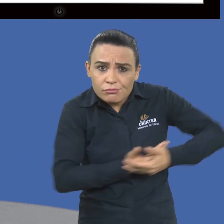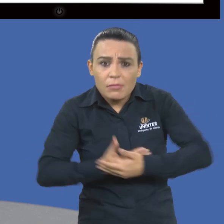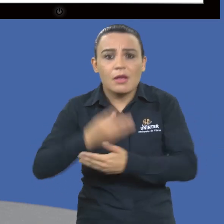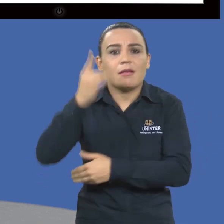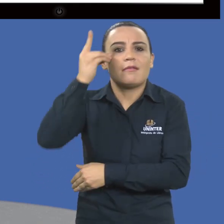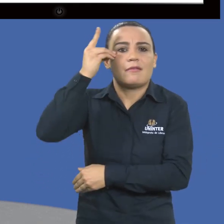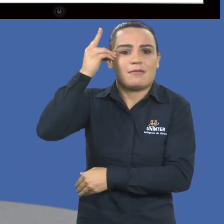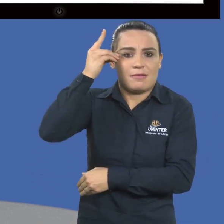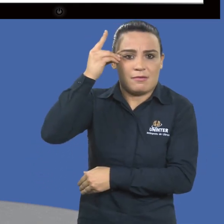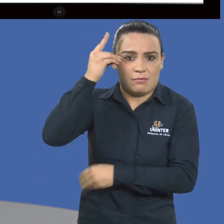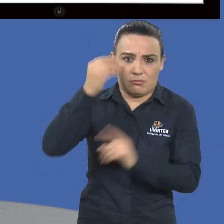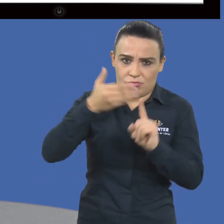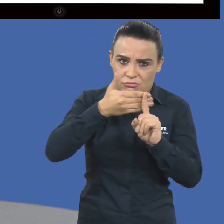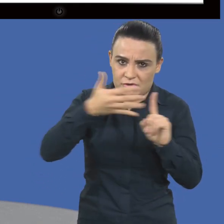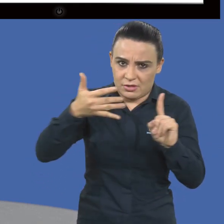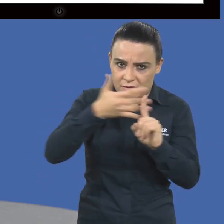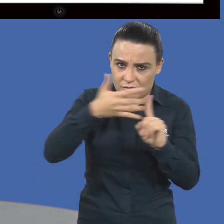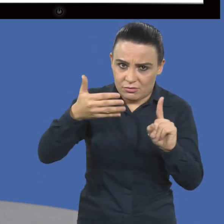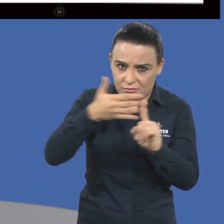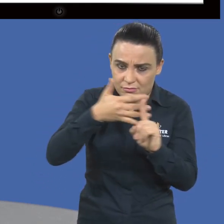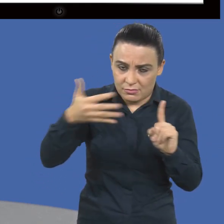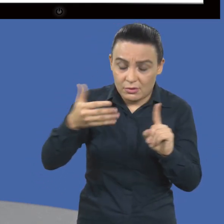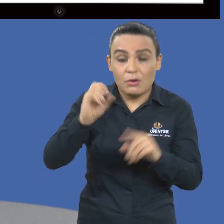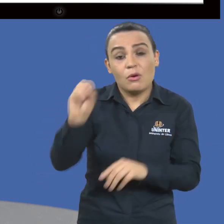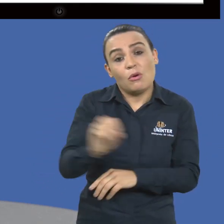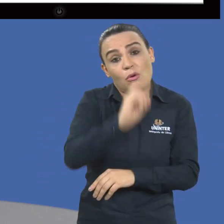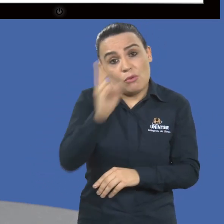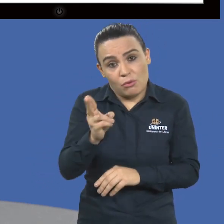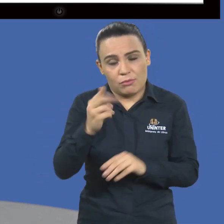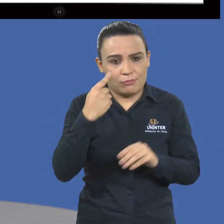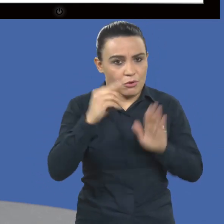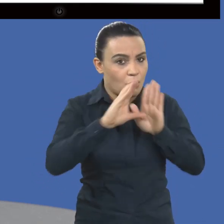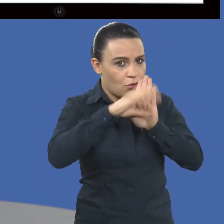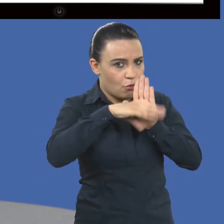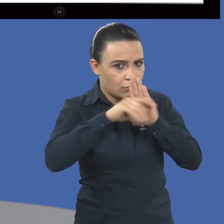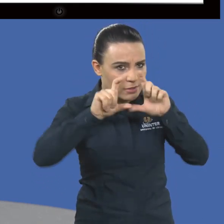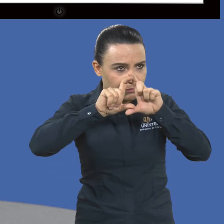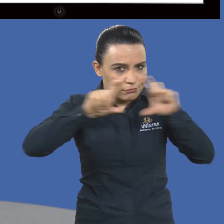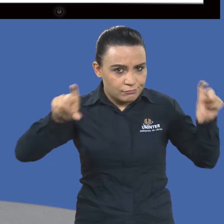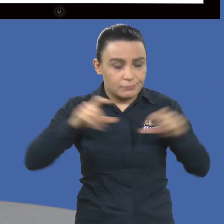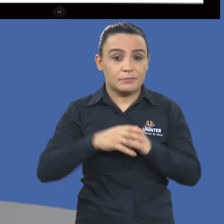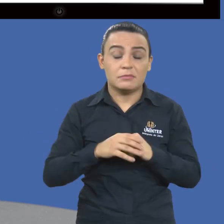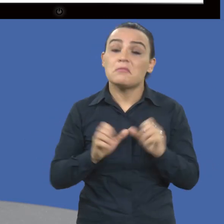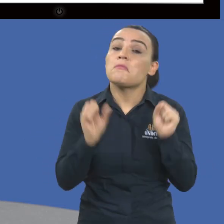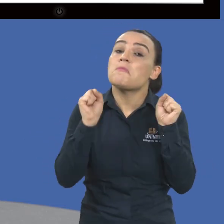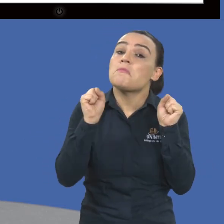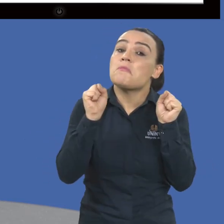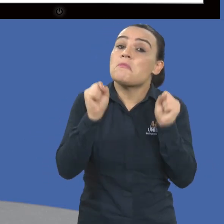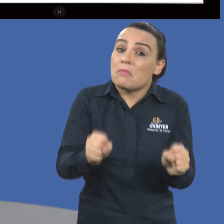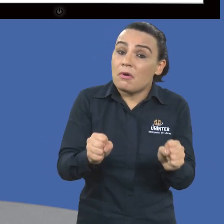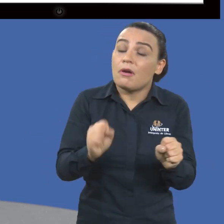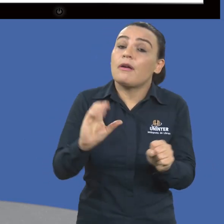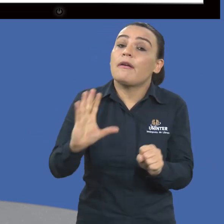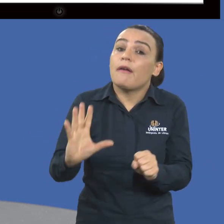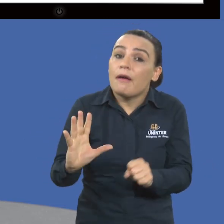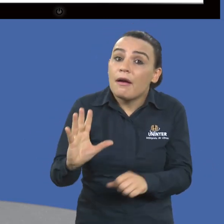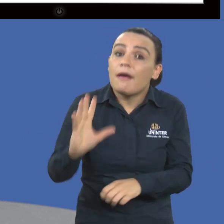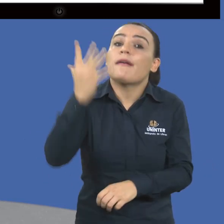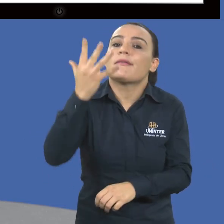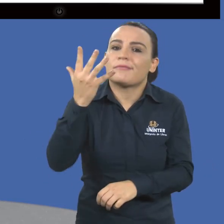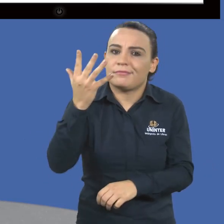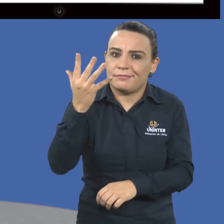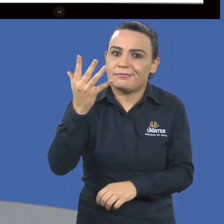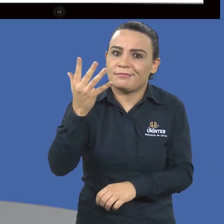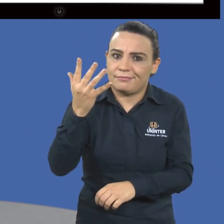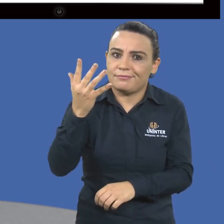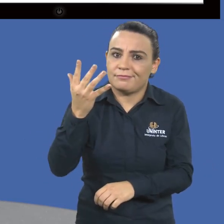com a síndrome de Down. Ou, como diz o conceito, possibilidade de